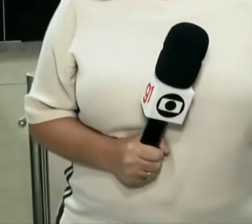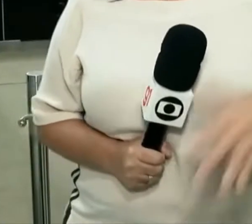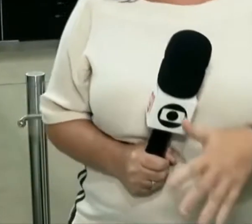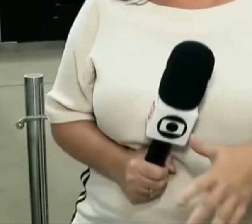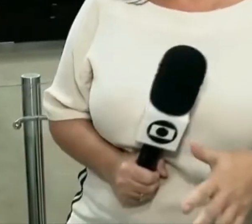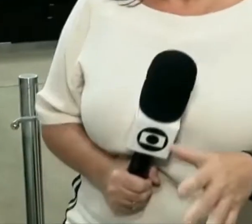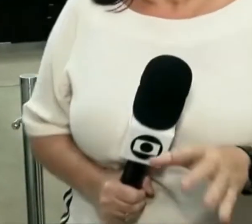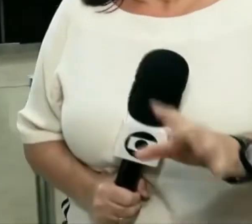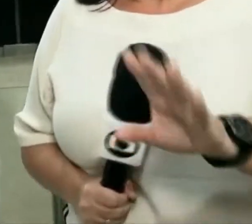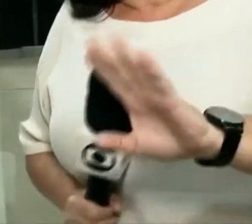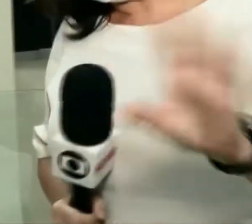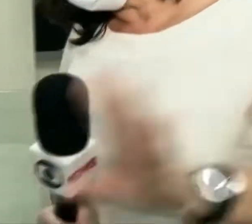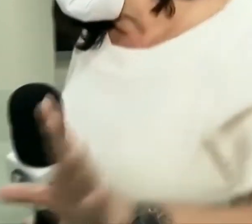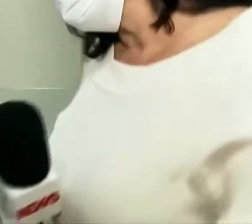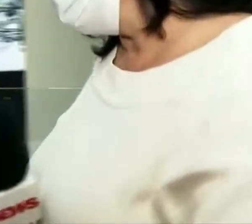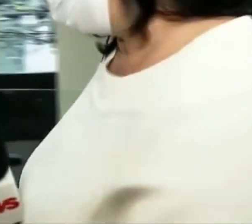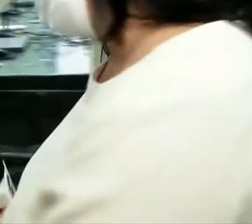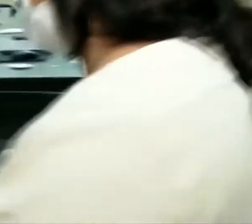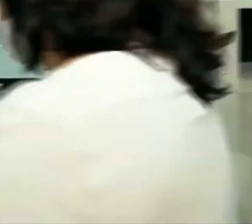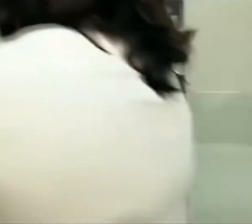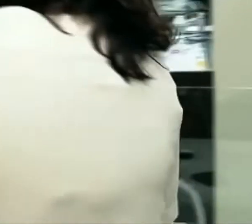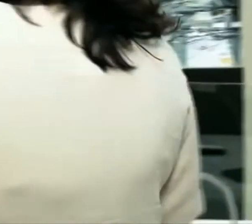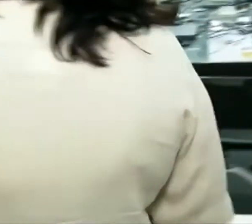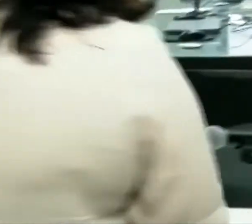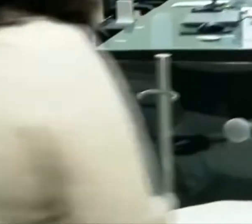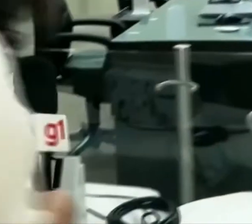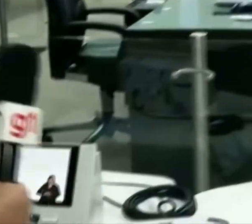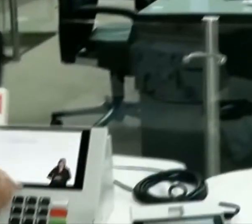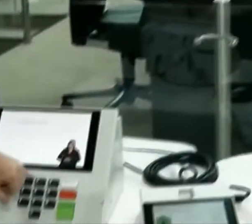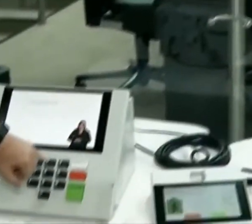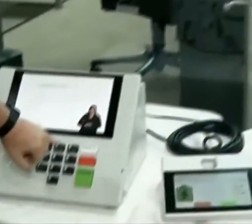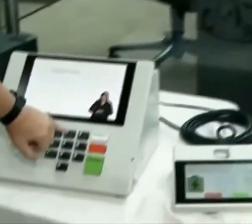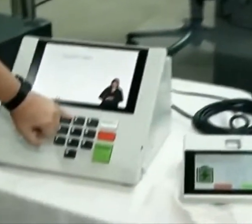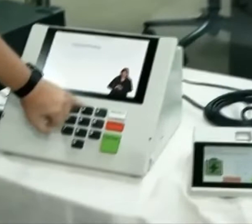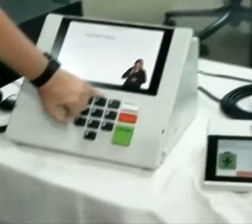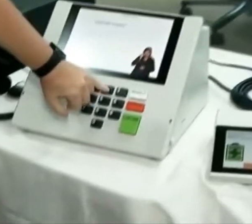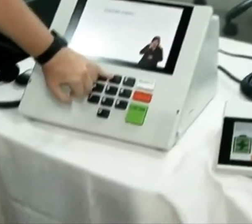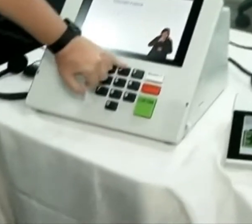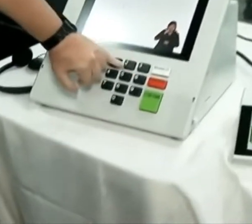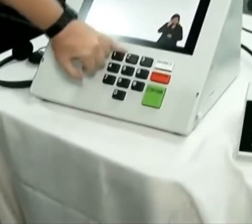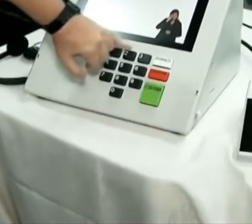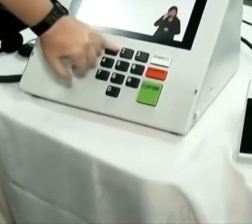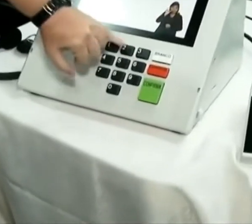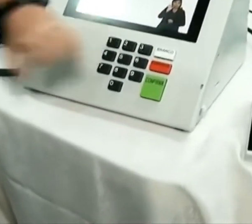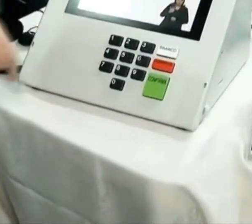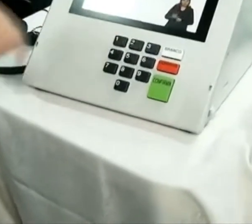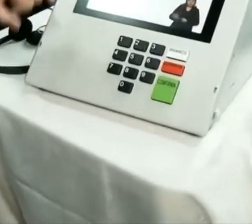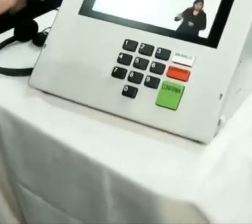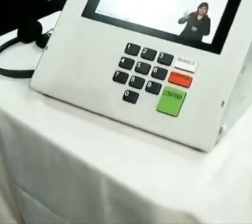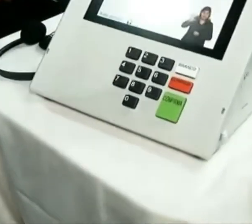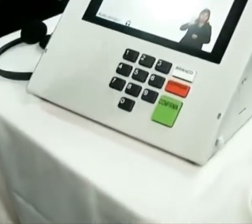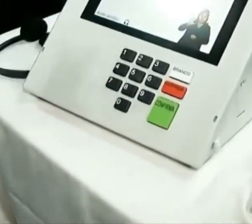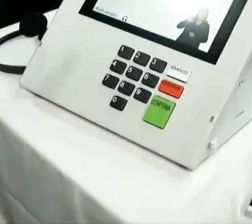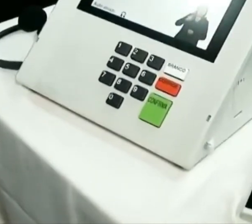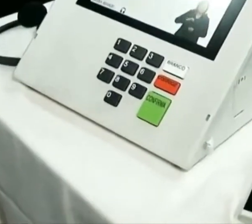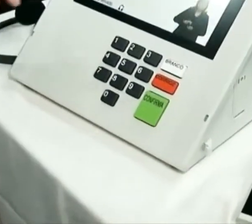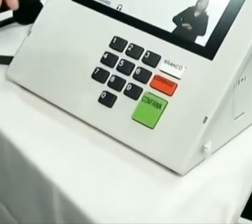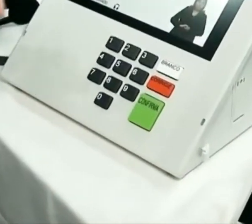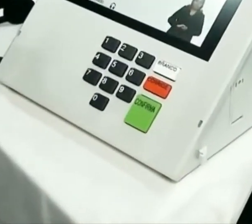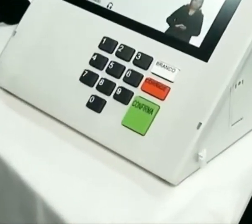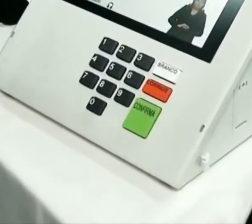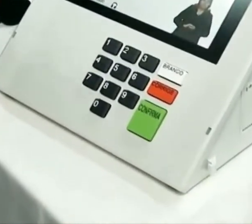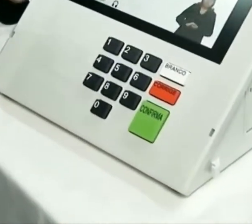surda para pessoa cega então todas as urnas Ela já tem o teclado em Braile para aquela pessoa que não